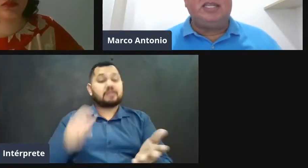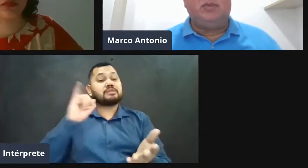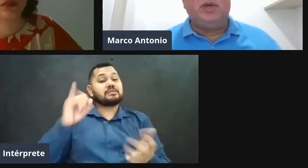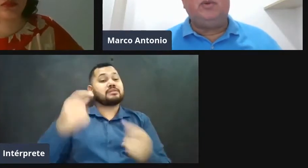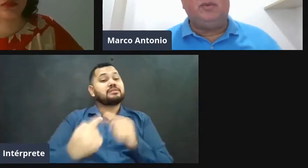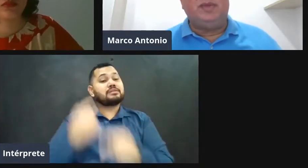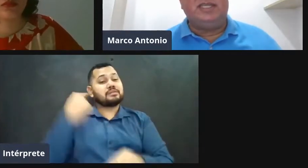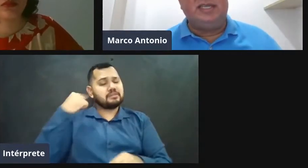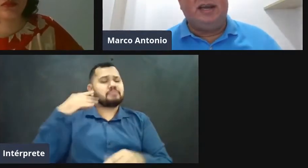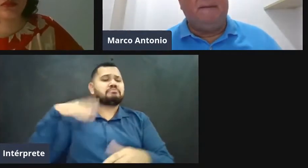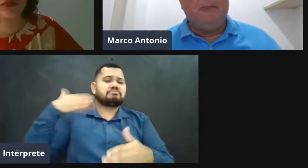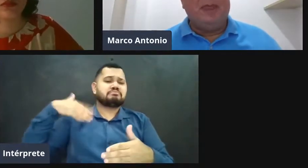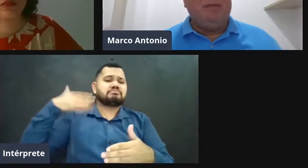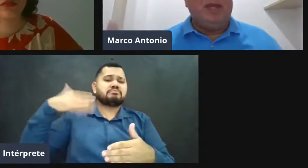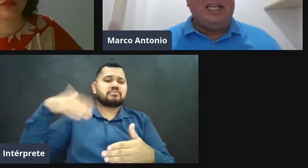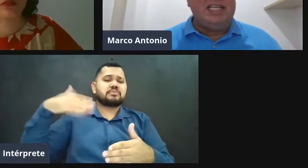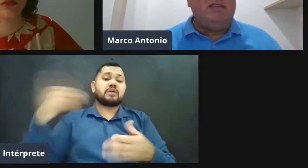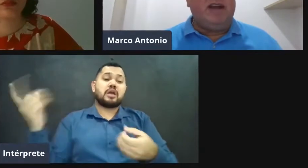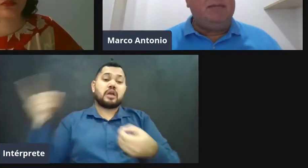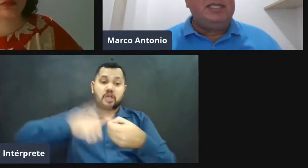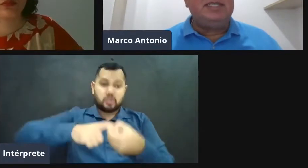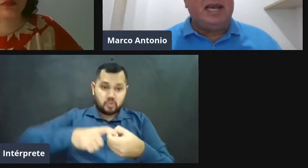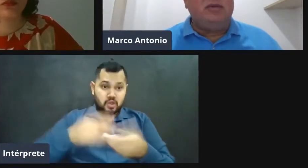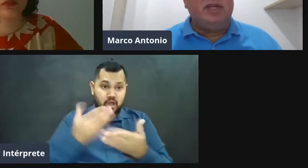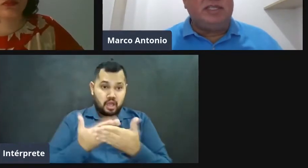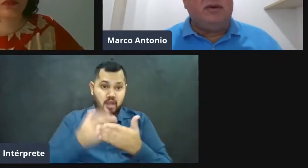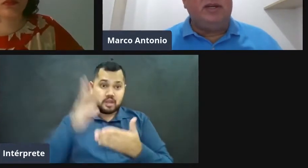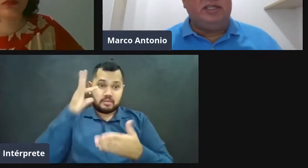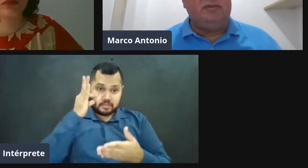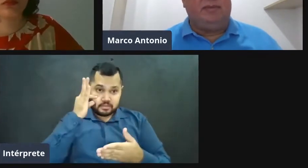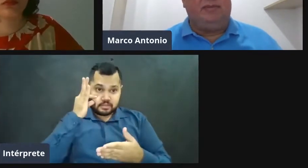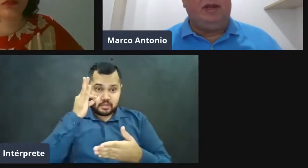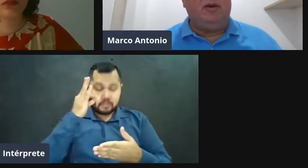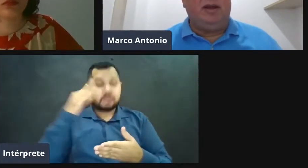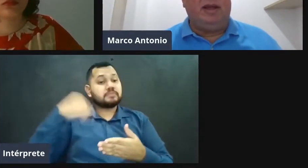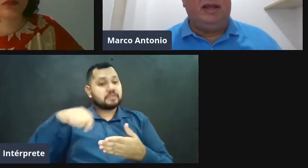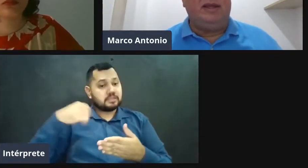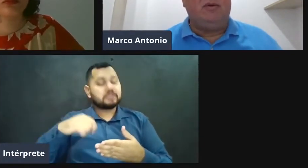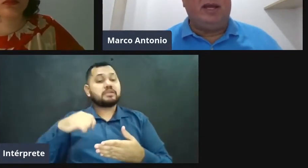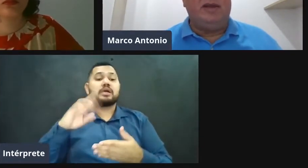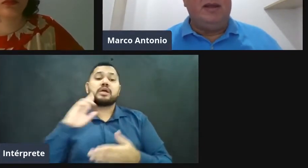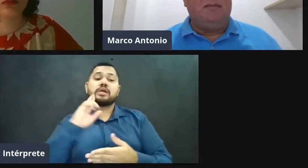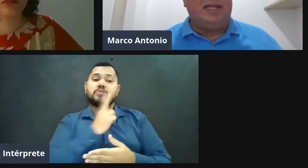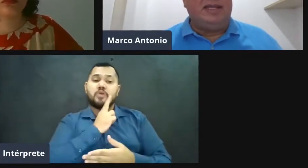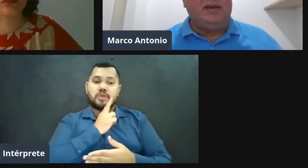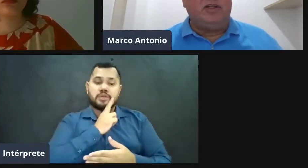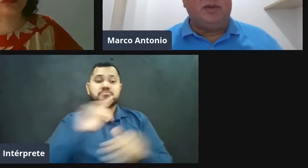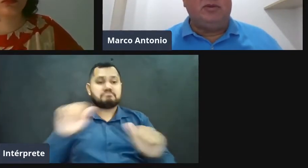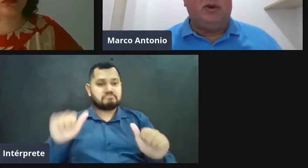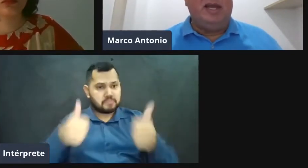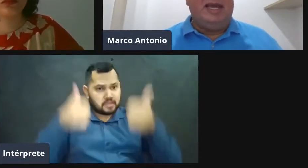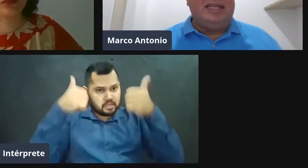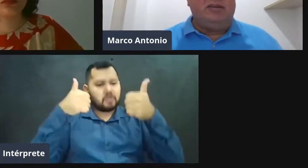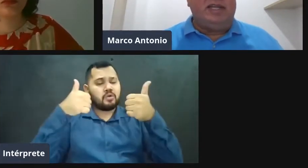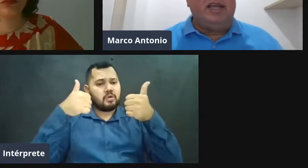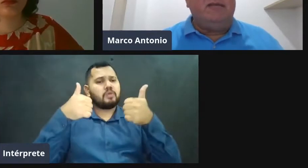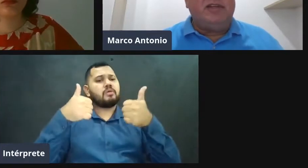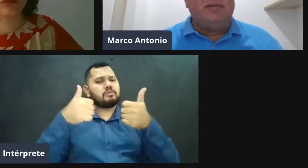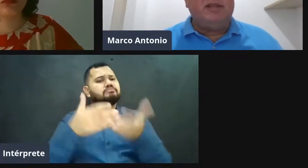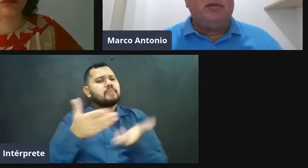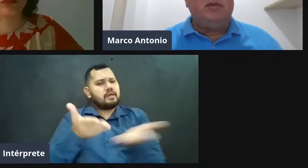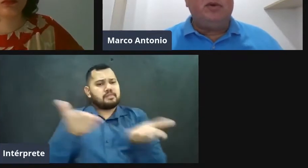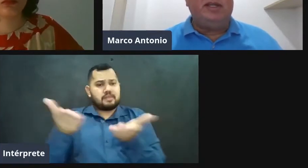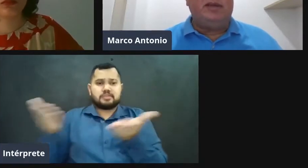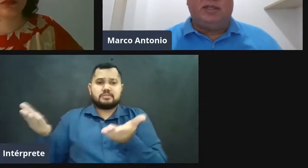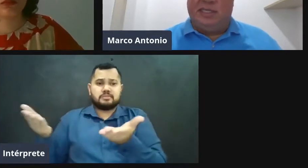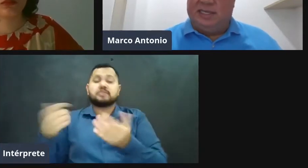condições necessárias para o retorno presencial, a gente vai precisar de um restaurante melhor adequado para atender nosso pessoal. Então, tem que